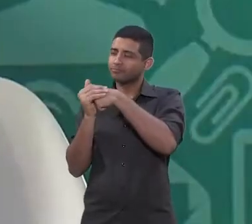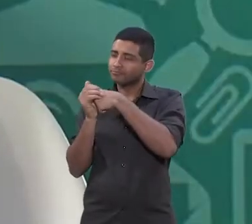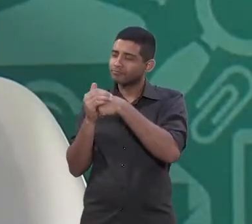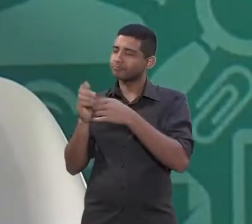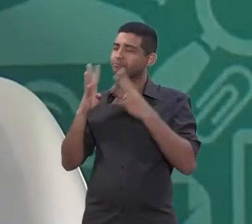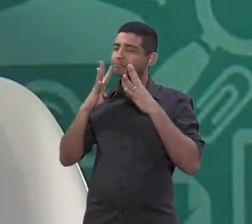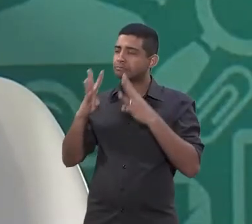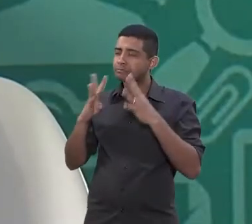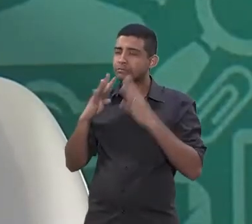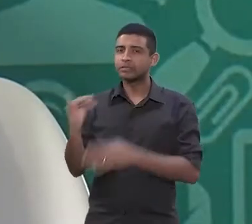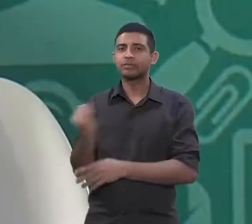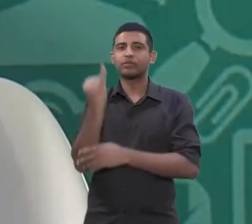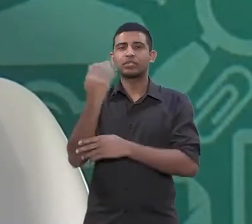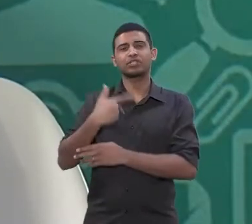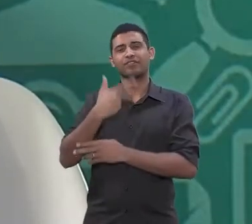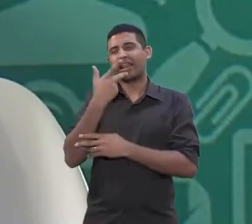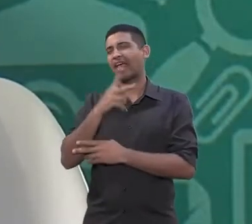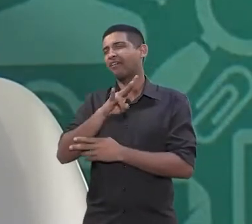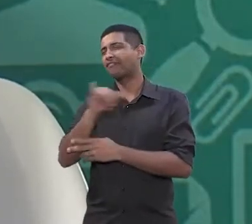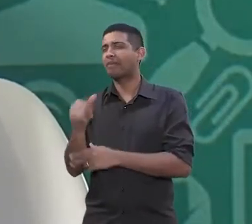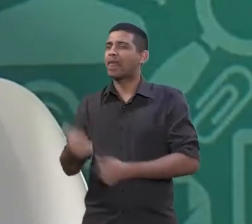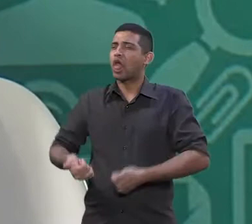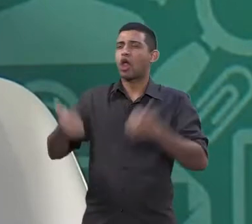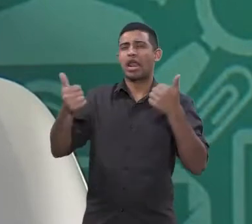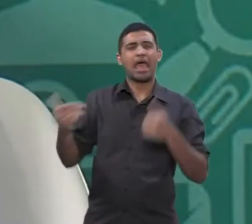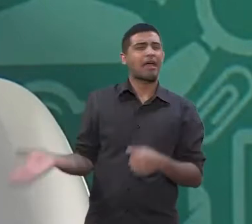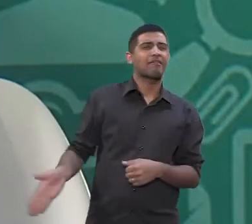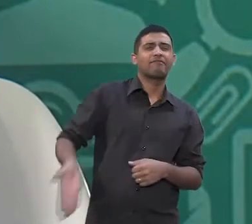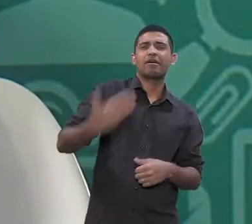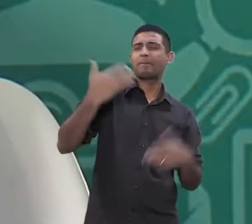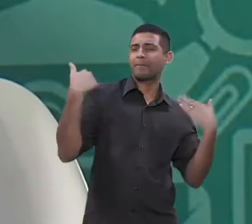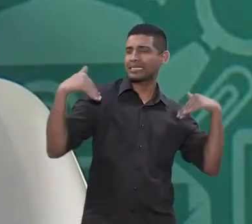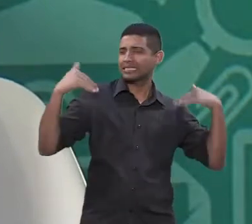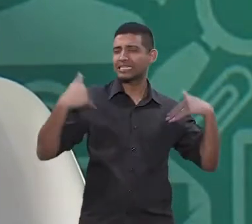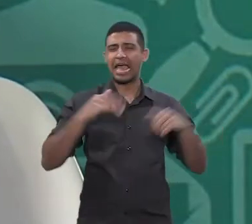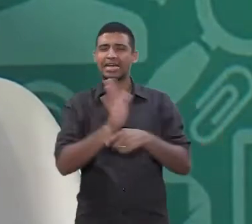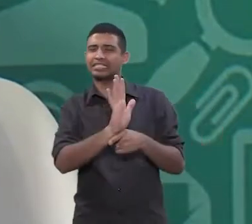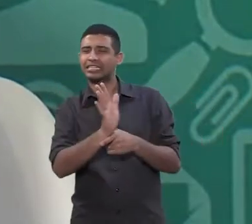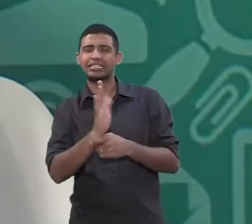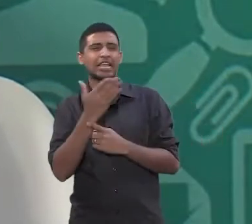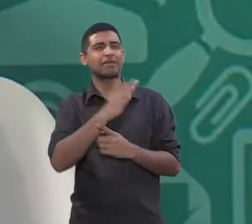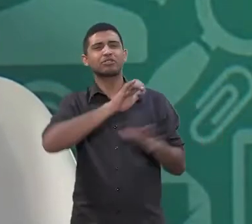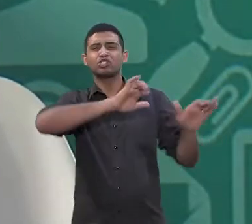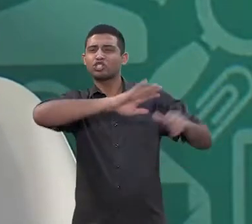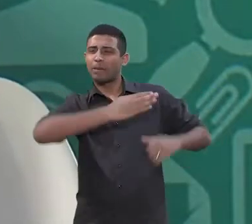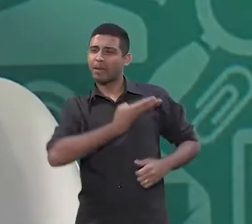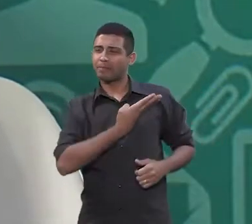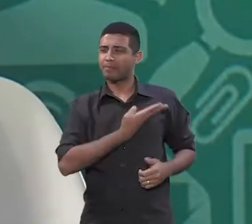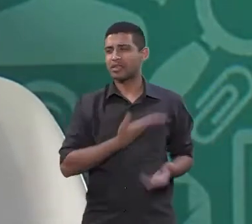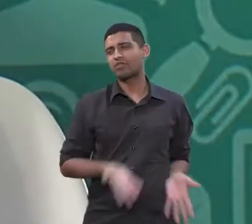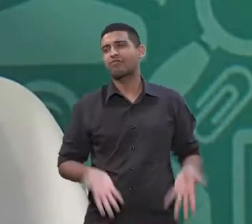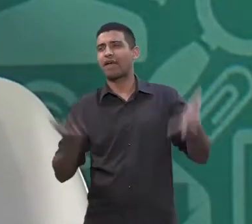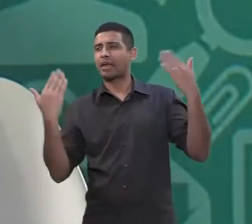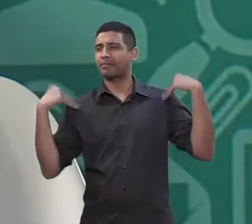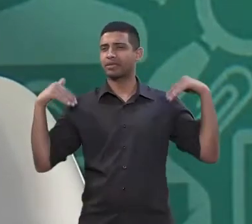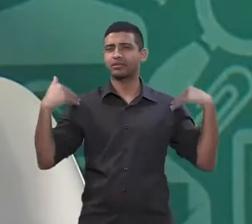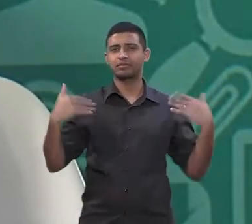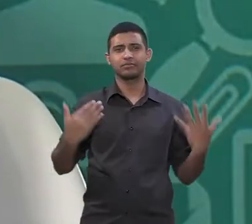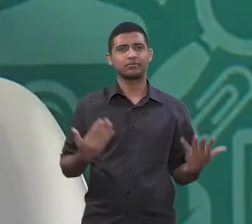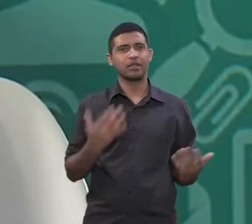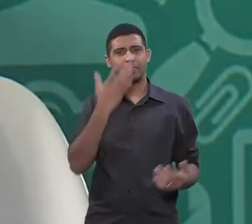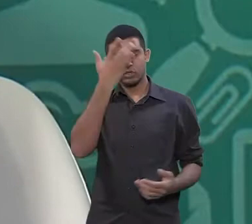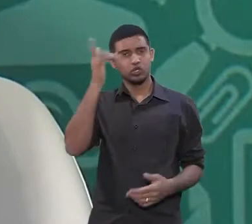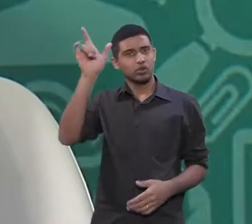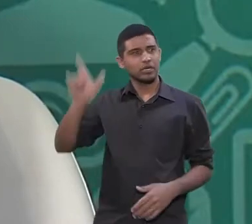ficar dizendo, isso passa, né? Vai ao cinema, vamos dar uma volta, chama os seus amigos, vai sair, né?